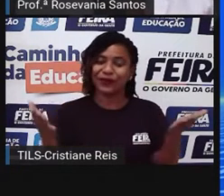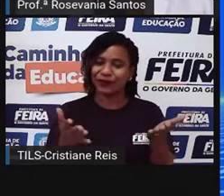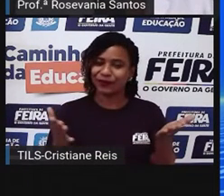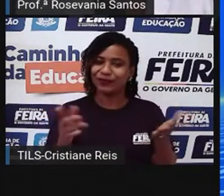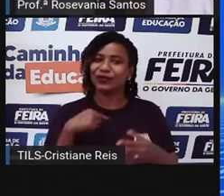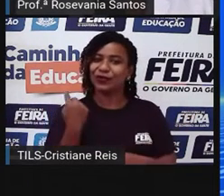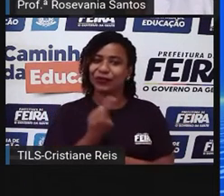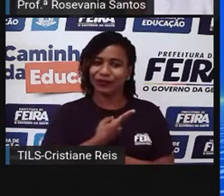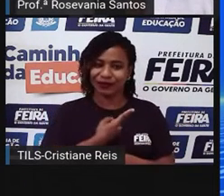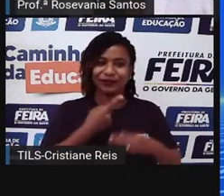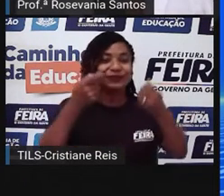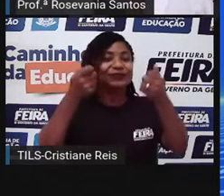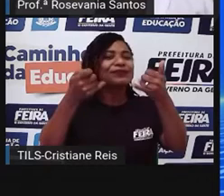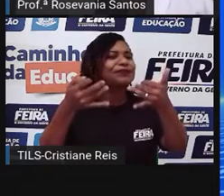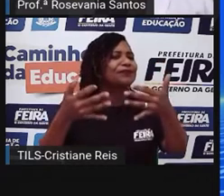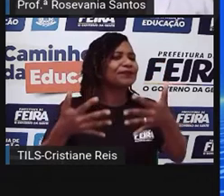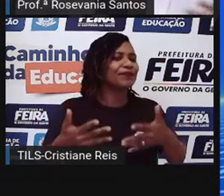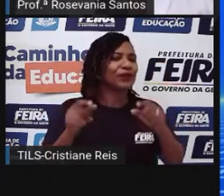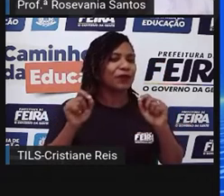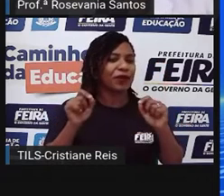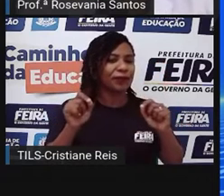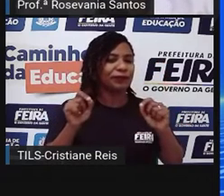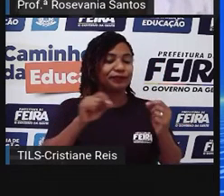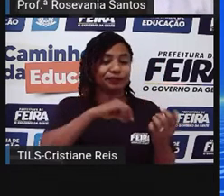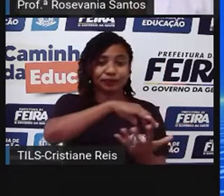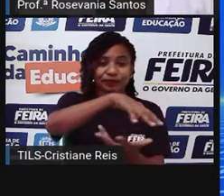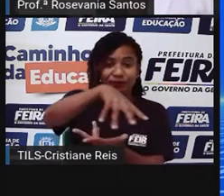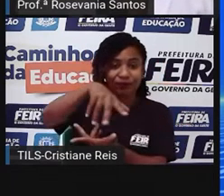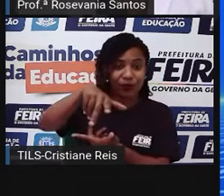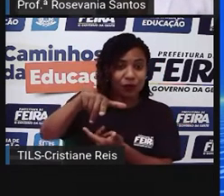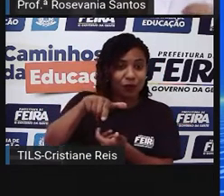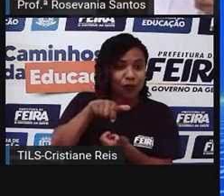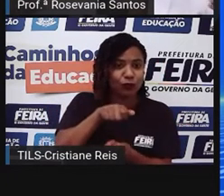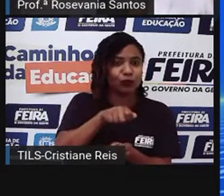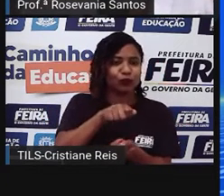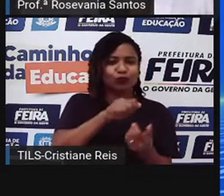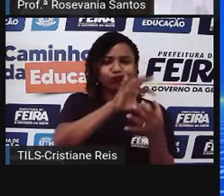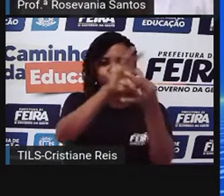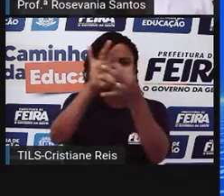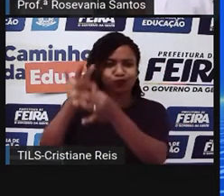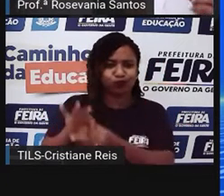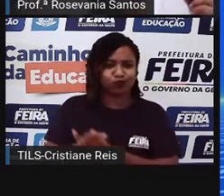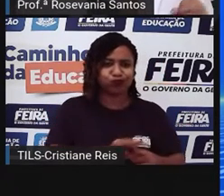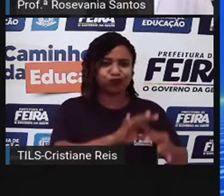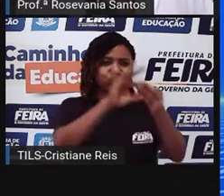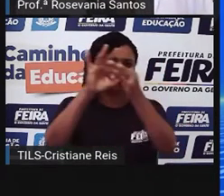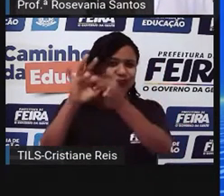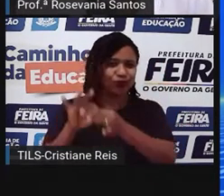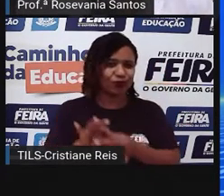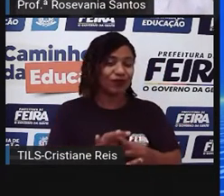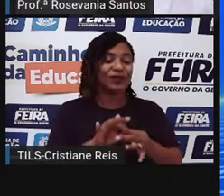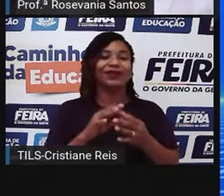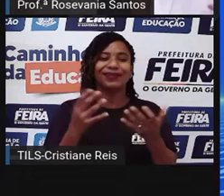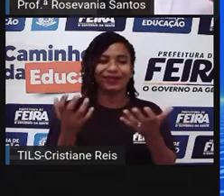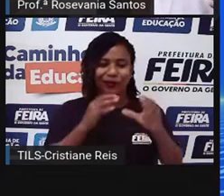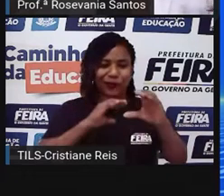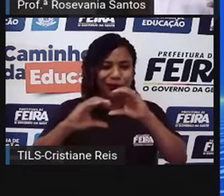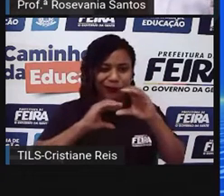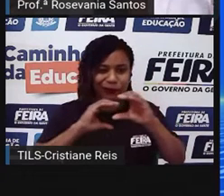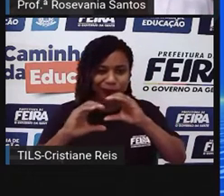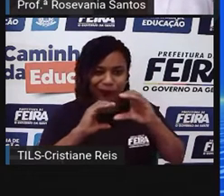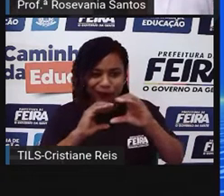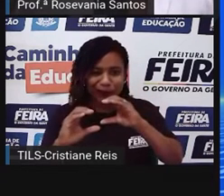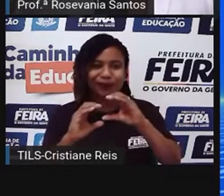mundo globalizado, essa infinidade de possibilidades de comunicação, de transações econômicas,